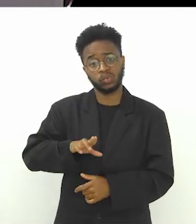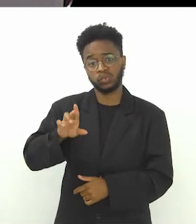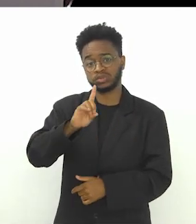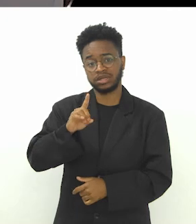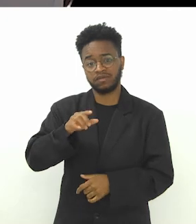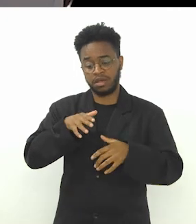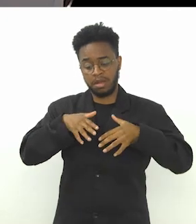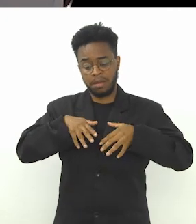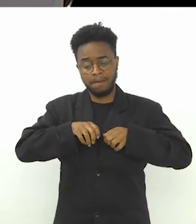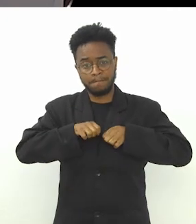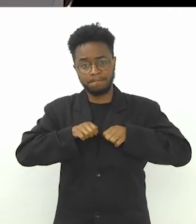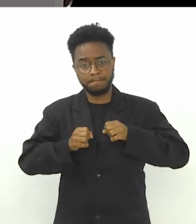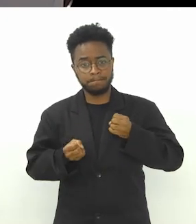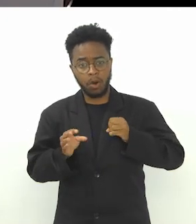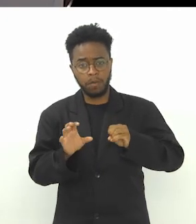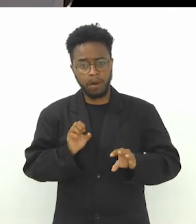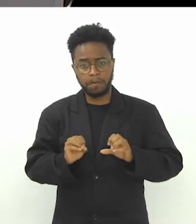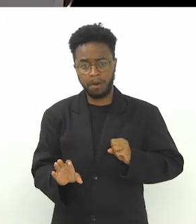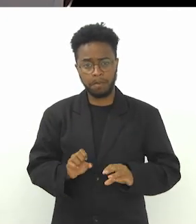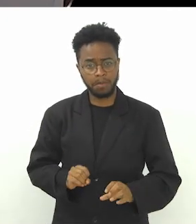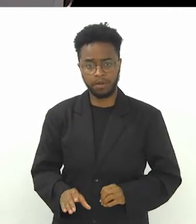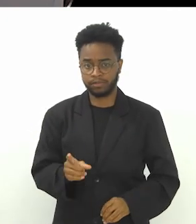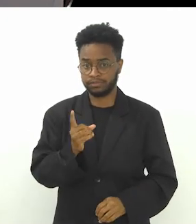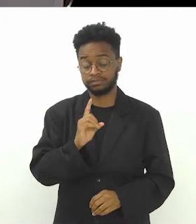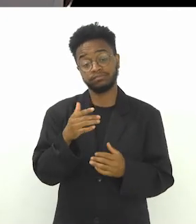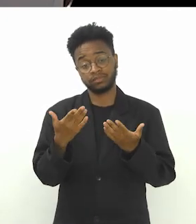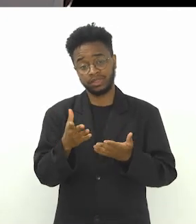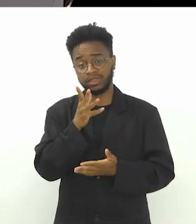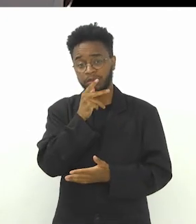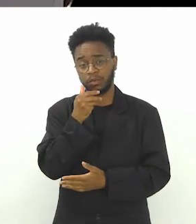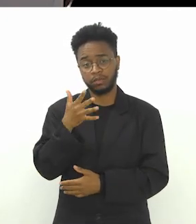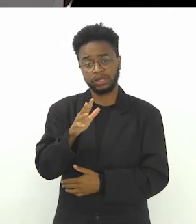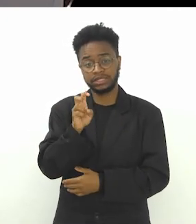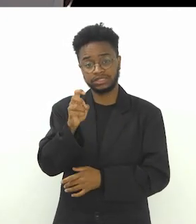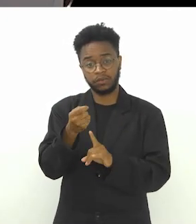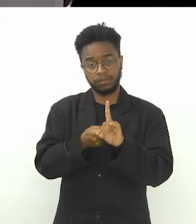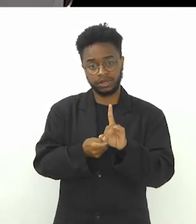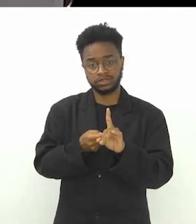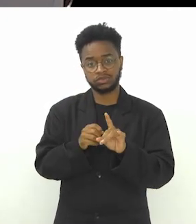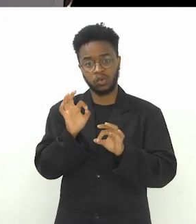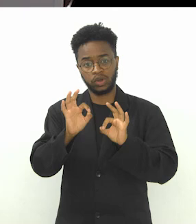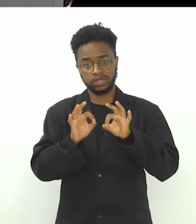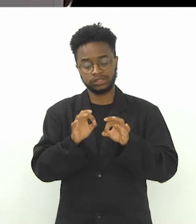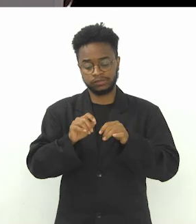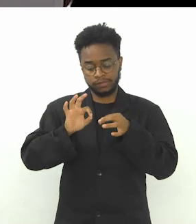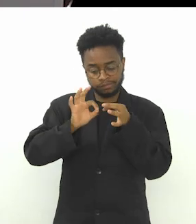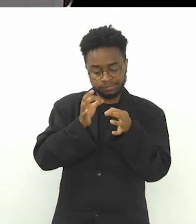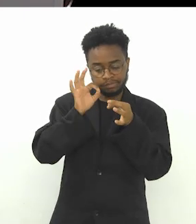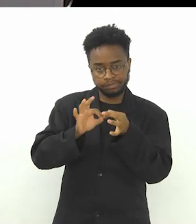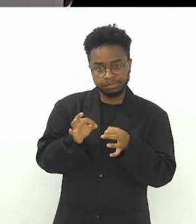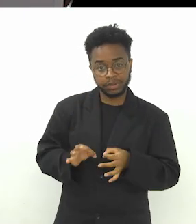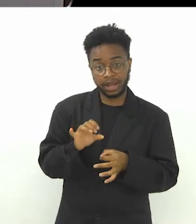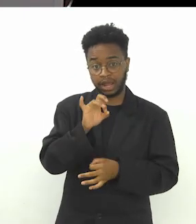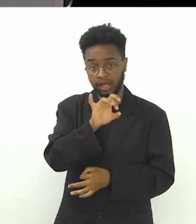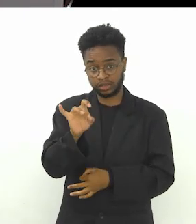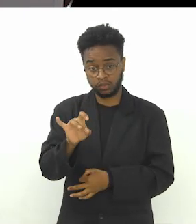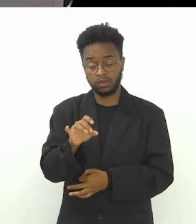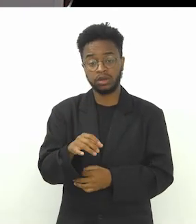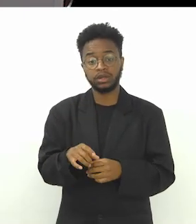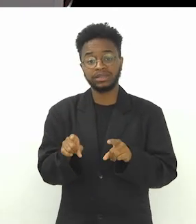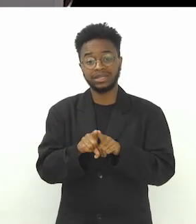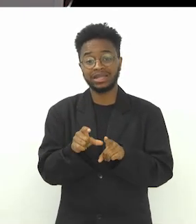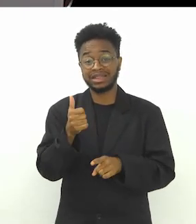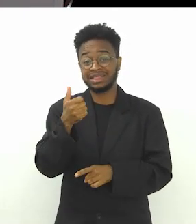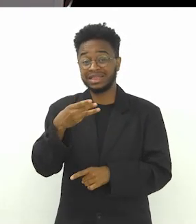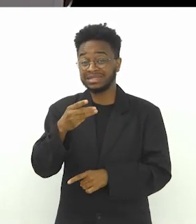em roupa, mas não com ele flexível. Então, nós levamos também 5 meses construindo esse tecido na mão. Tinham